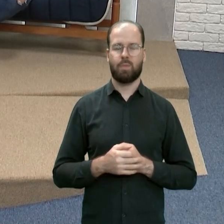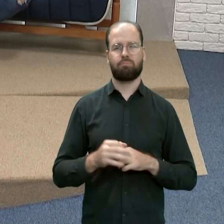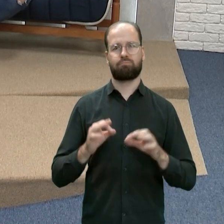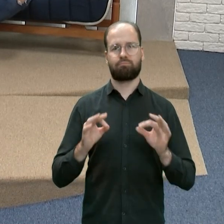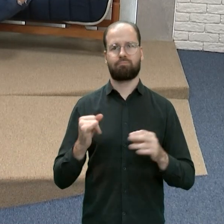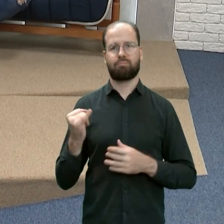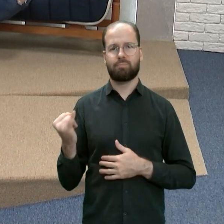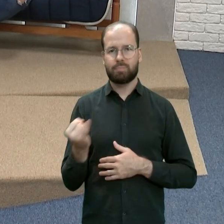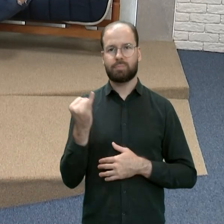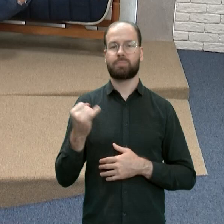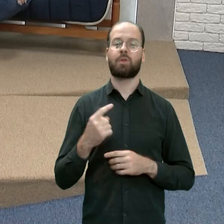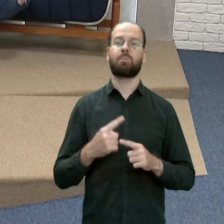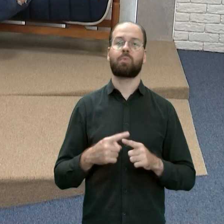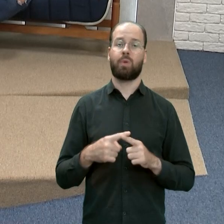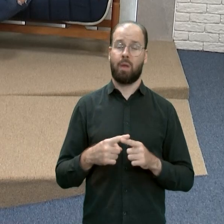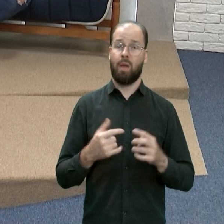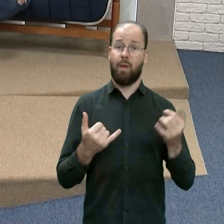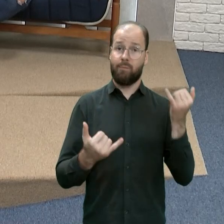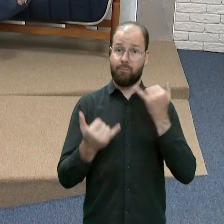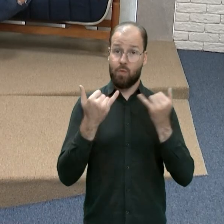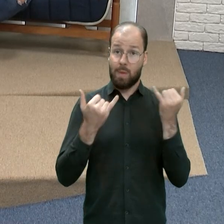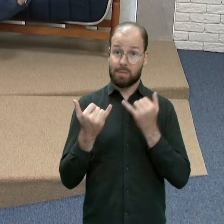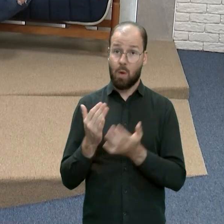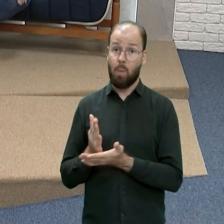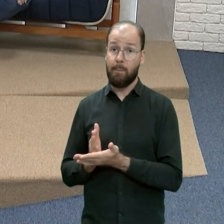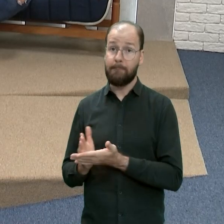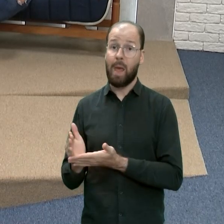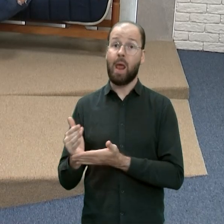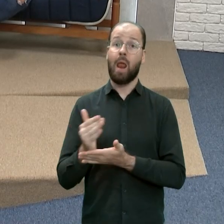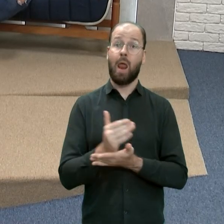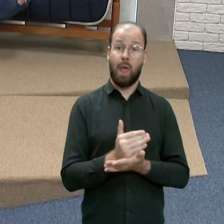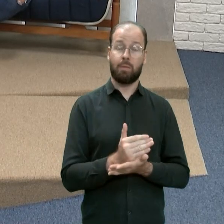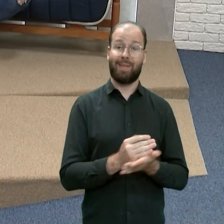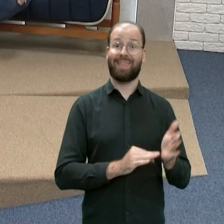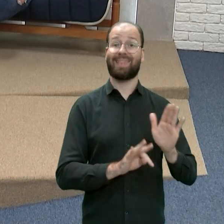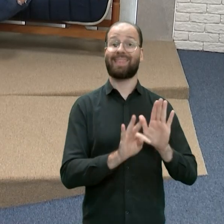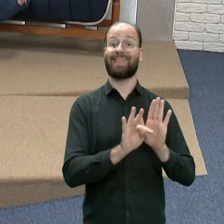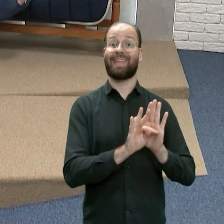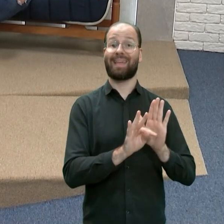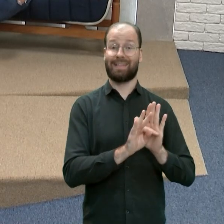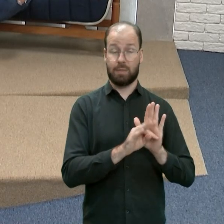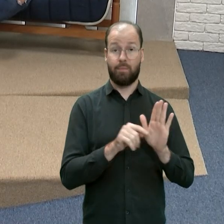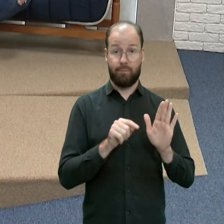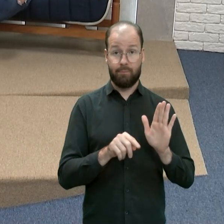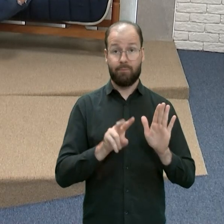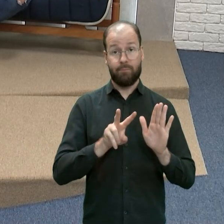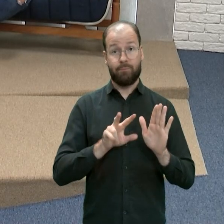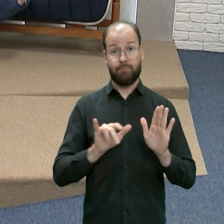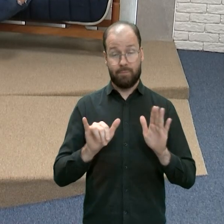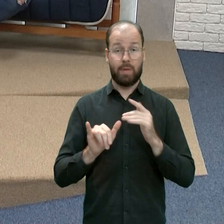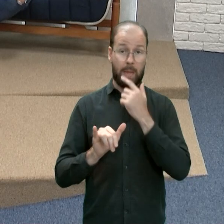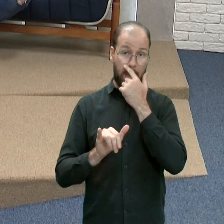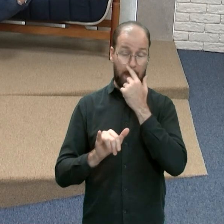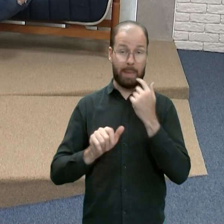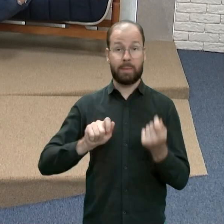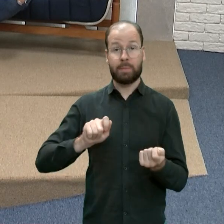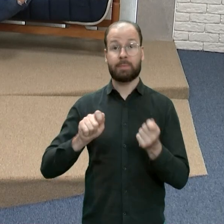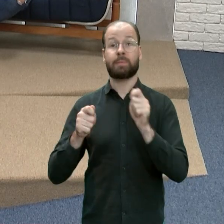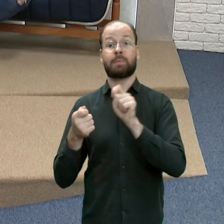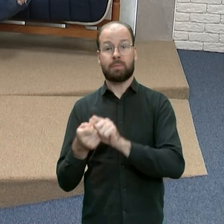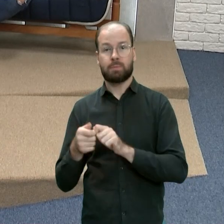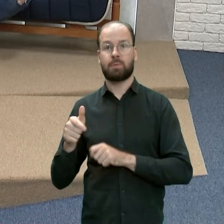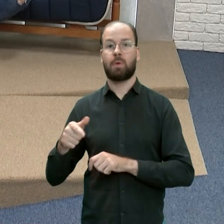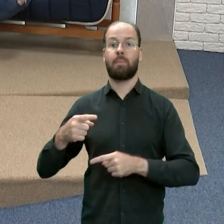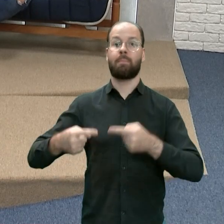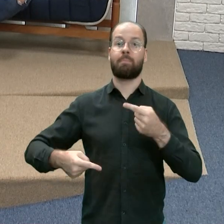importantes, porque são informações, né, técnicas e que vai reverter numa